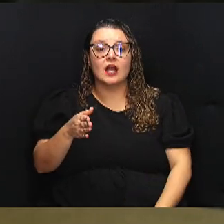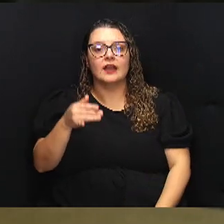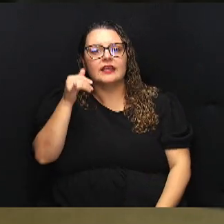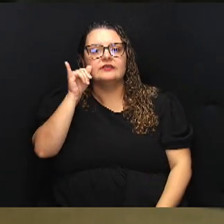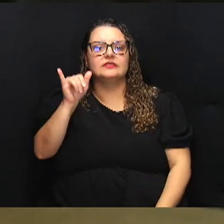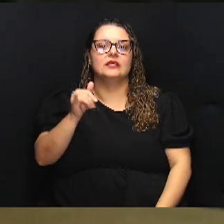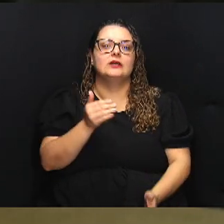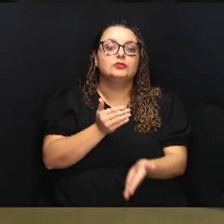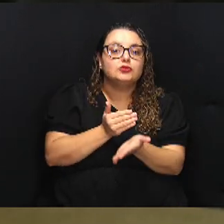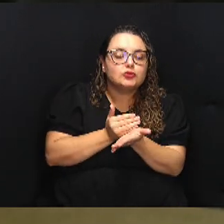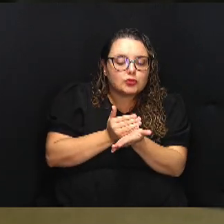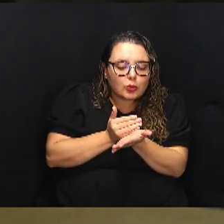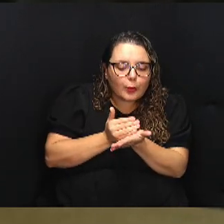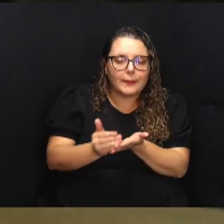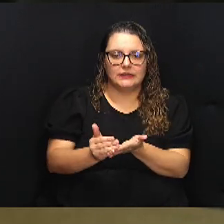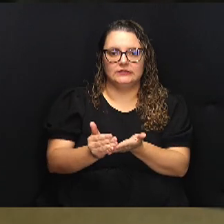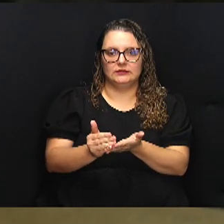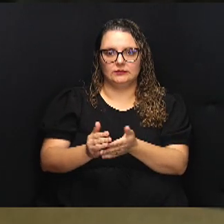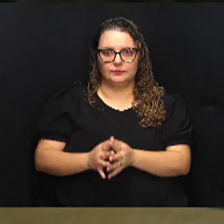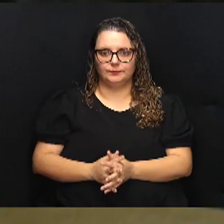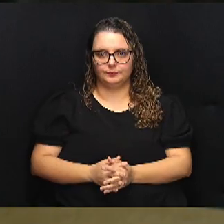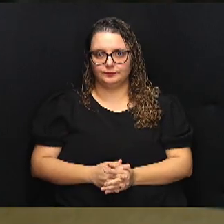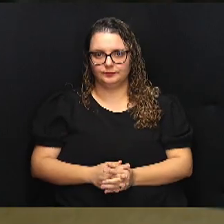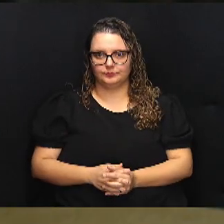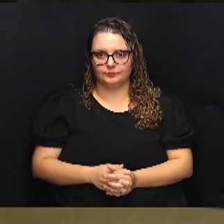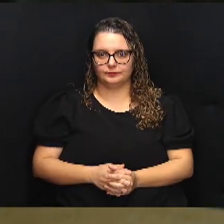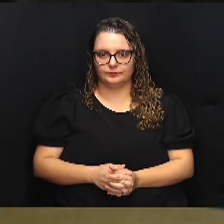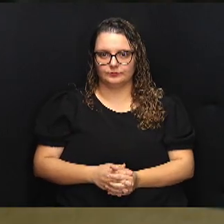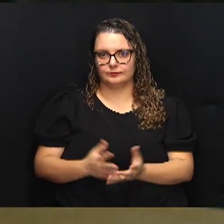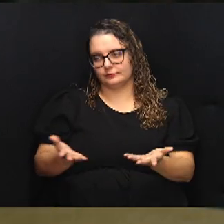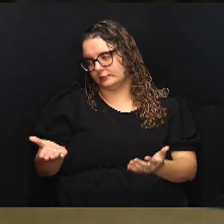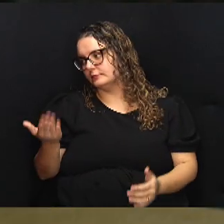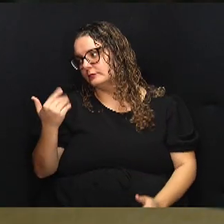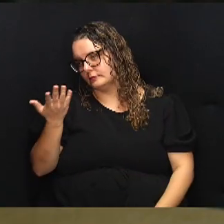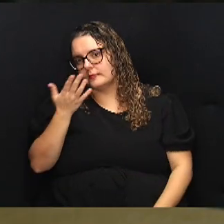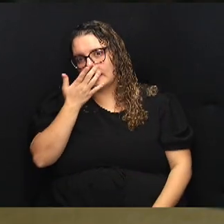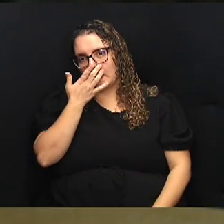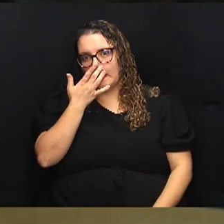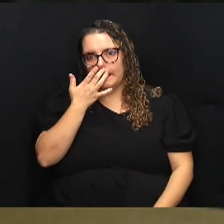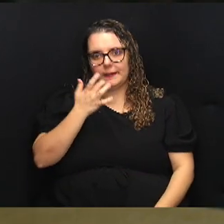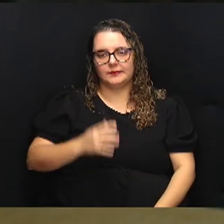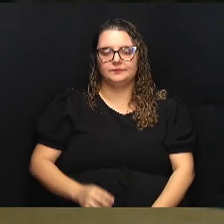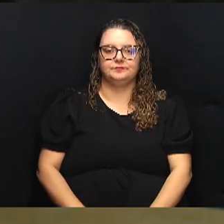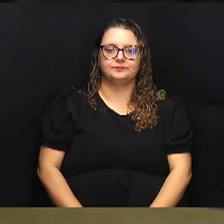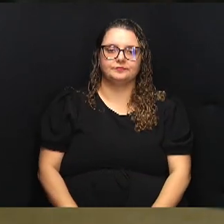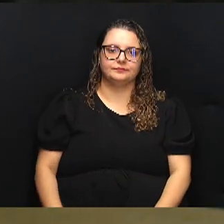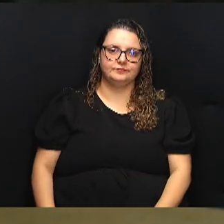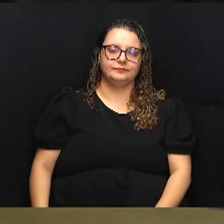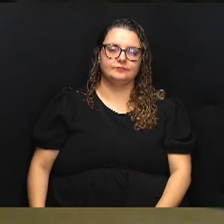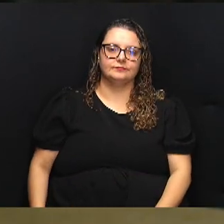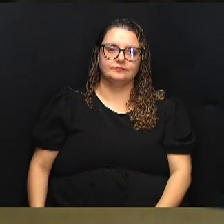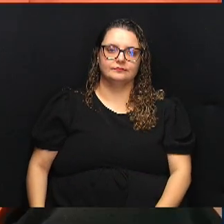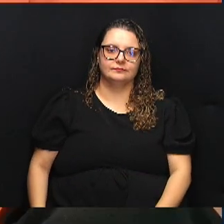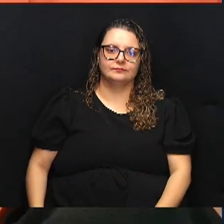evitar logo no comecinho? Bom, vamos lá, Verusca. Eh,